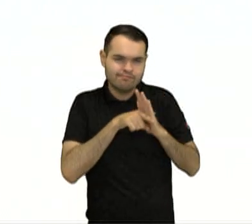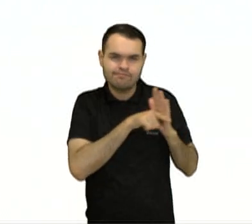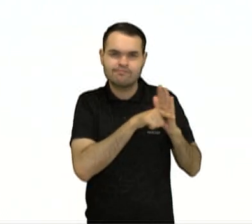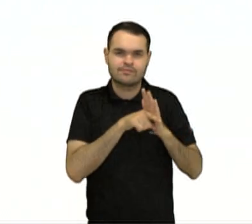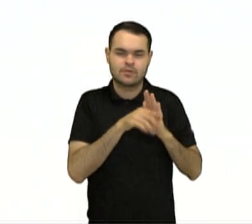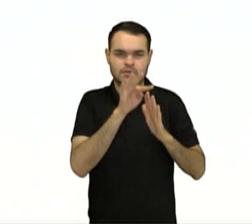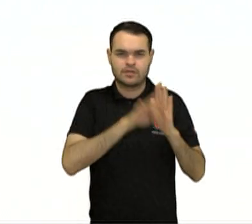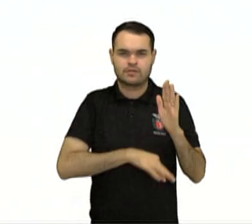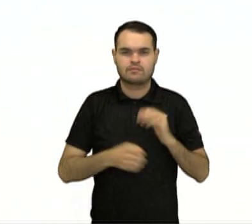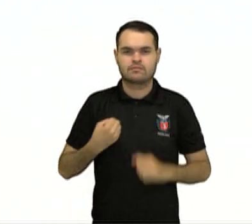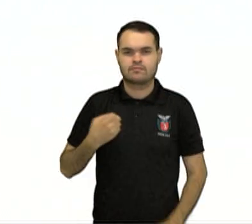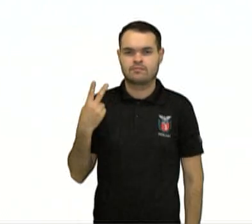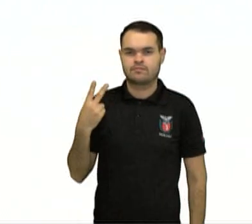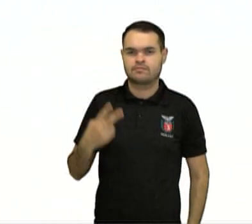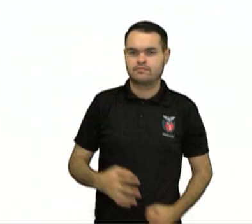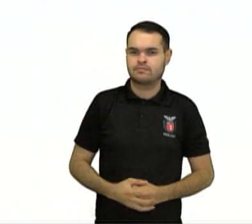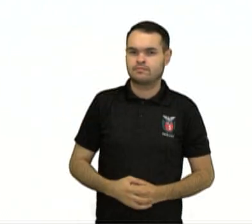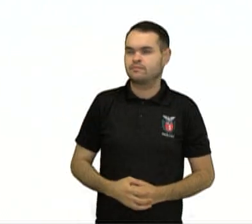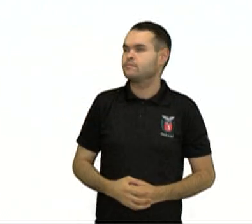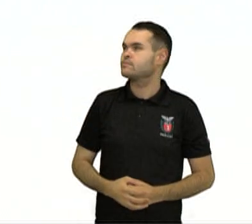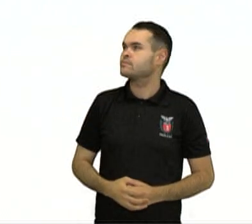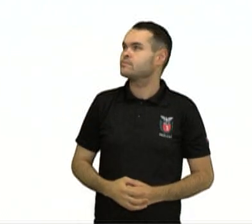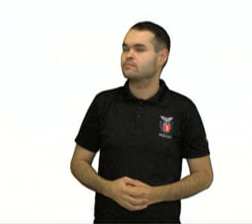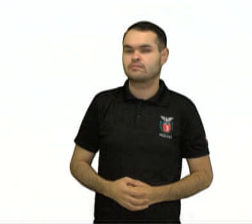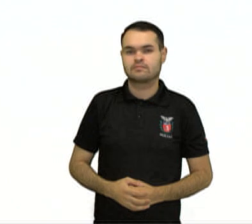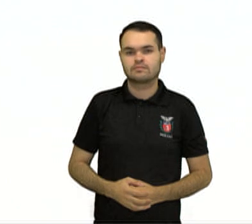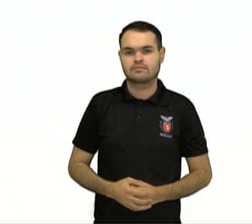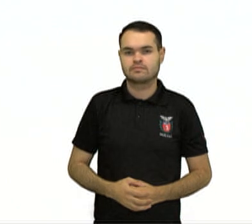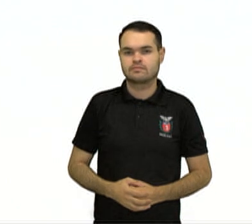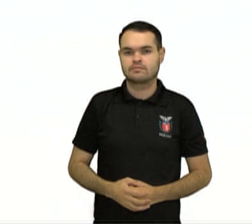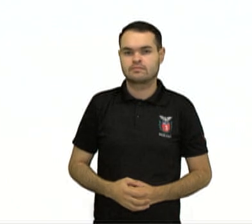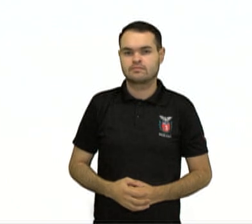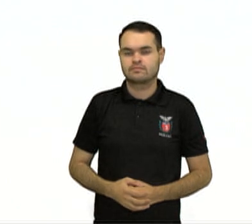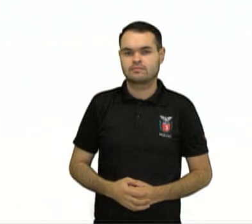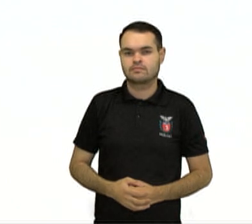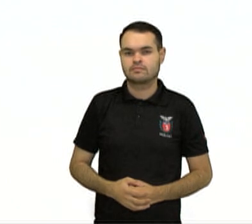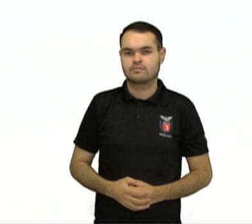what the text is about in one short paragraph.